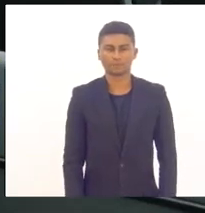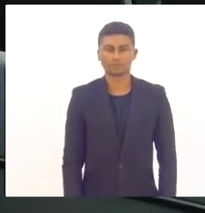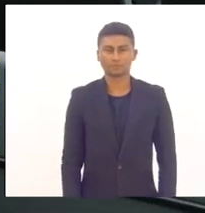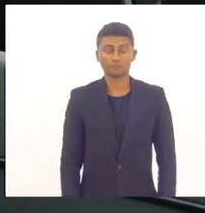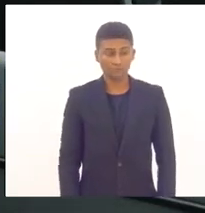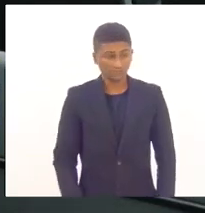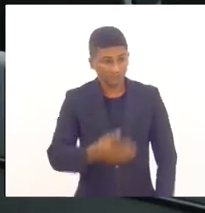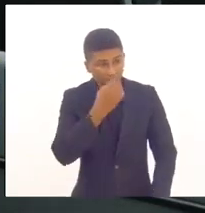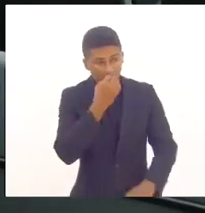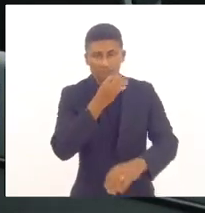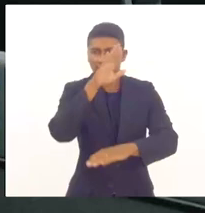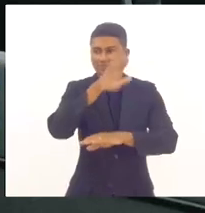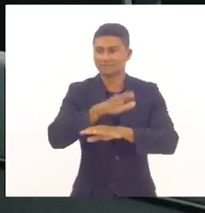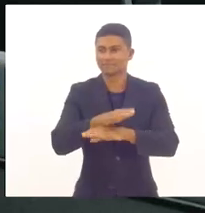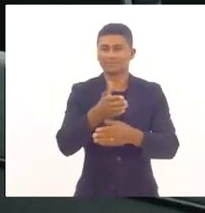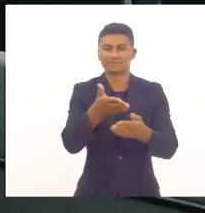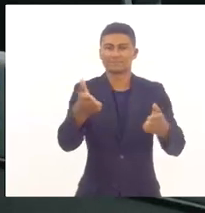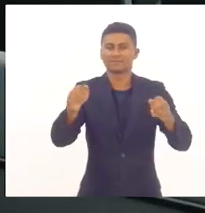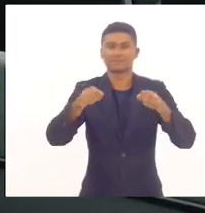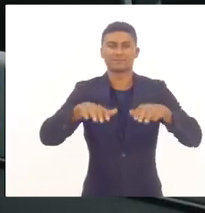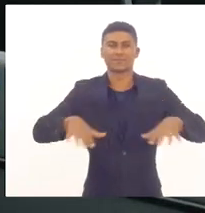Boa tarde a todos e todas.